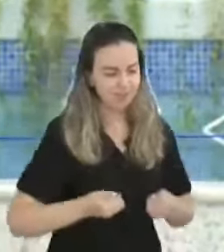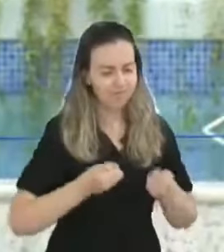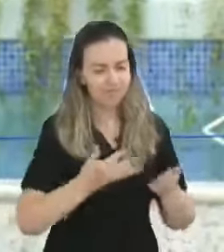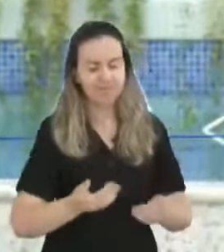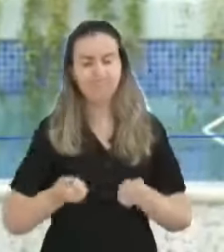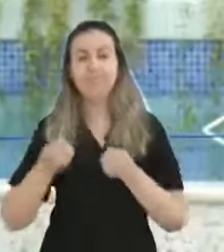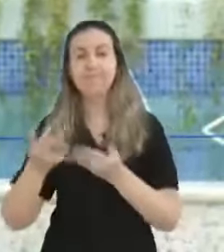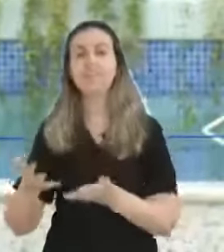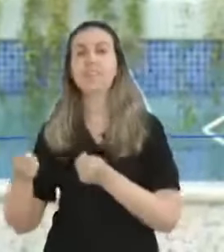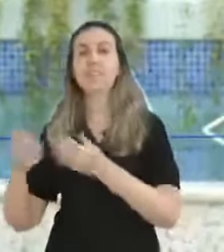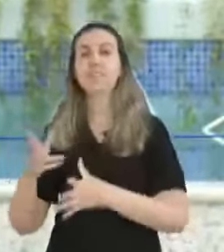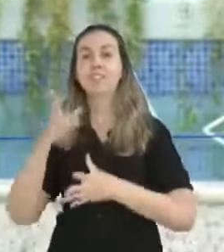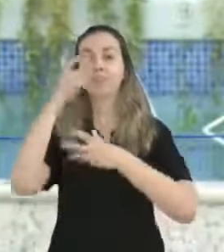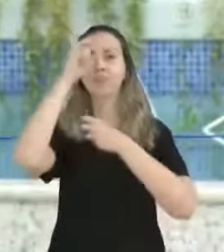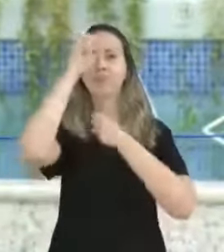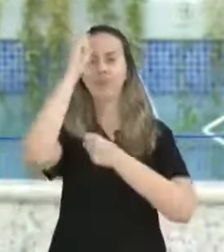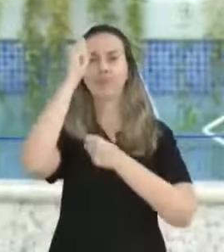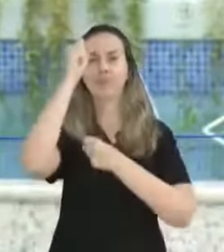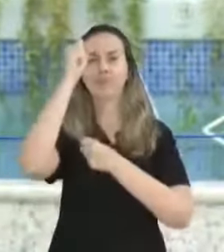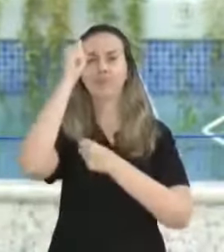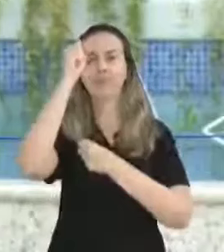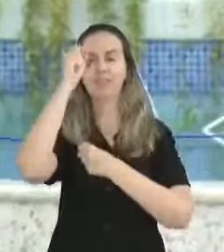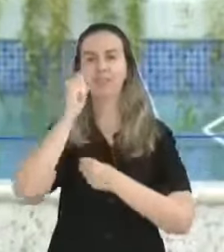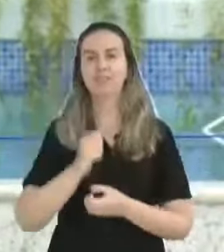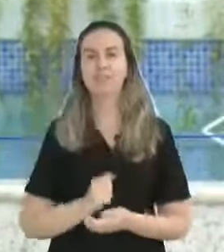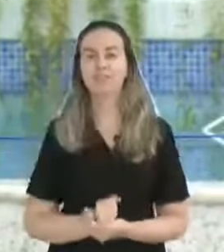Precisamos sempre ser renovados, porque está